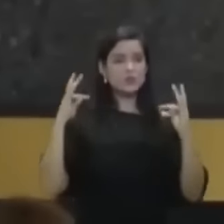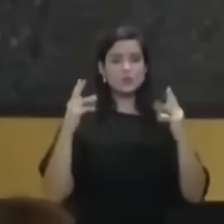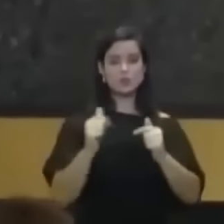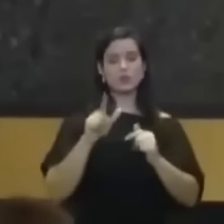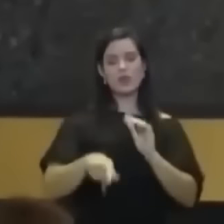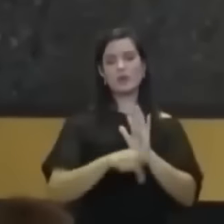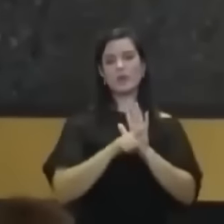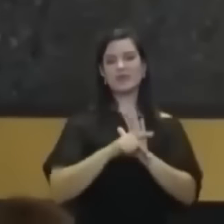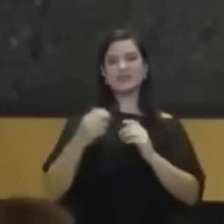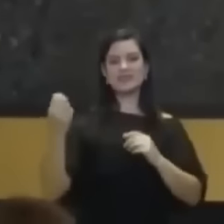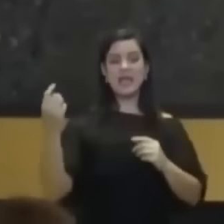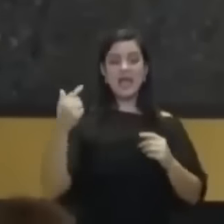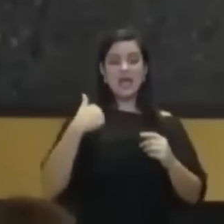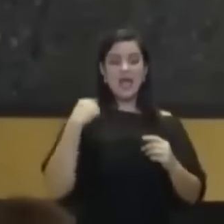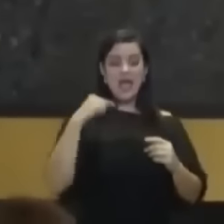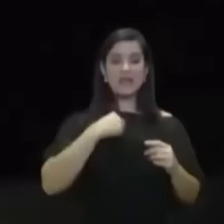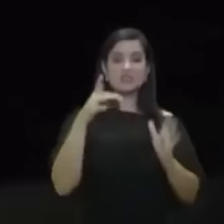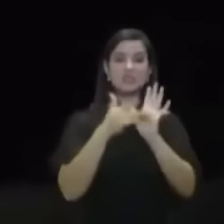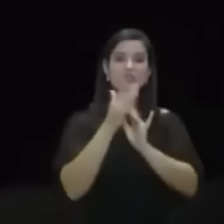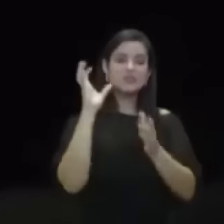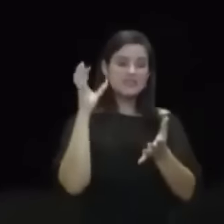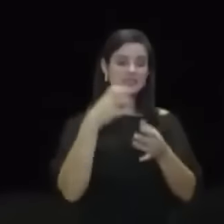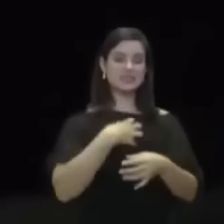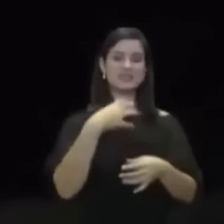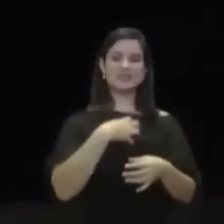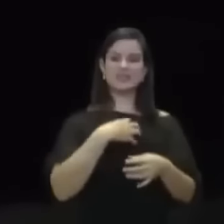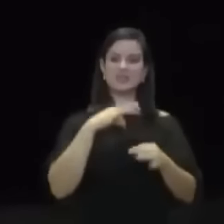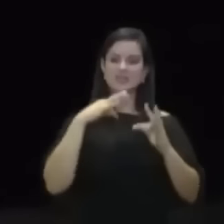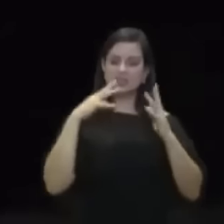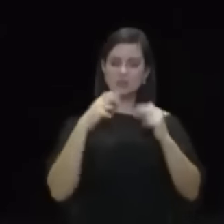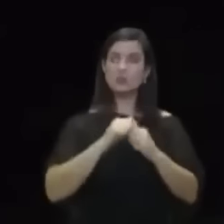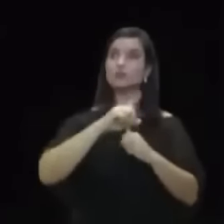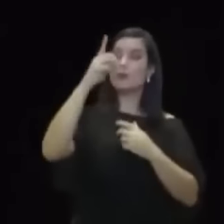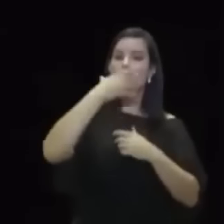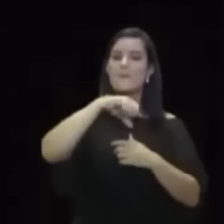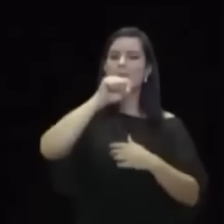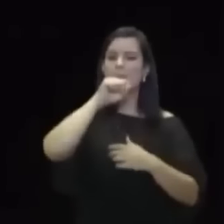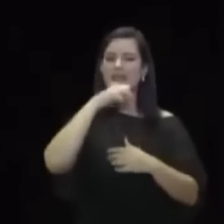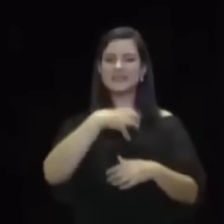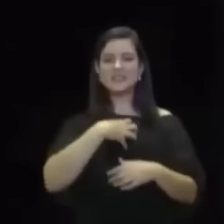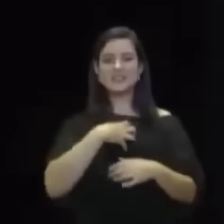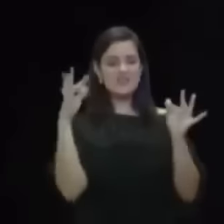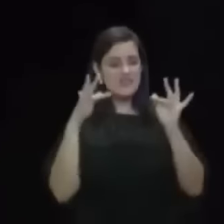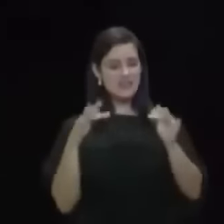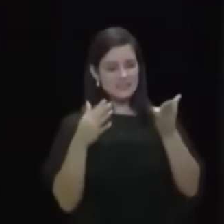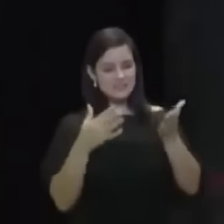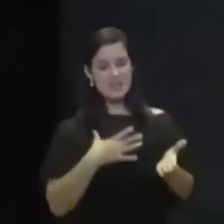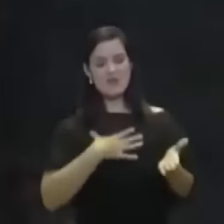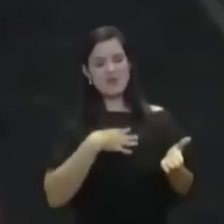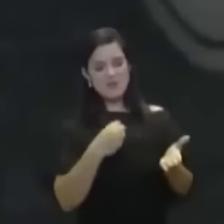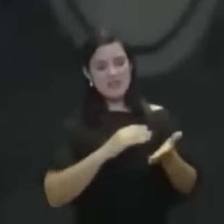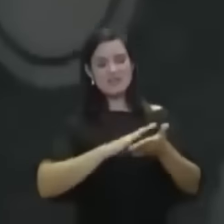seria traspassado pelas nossas iniquidades e agradaria ao Pai moê-lo naquela cruz. Quando ele se levanta da